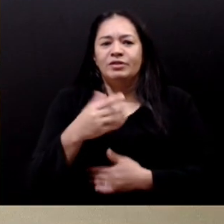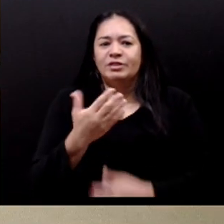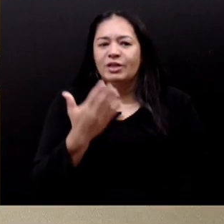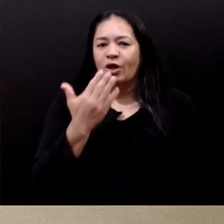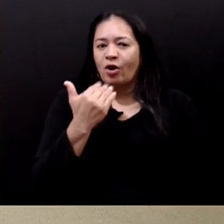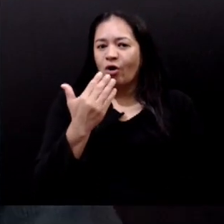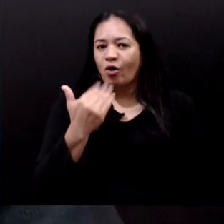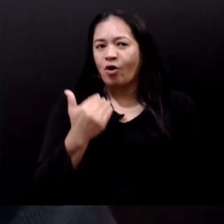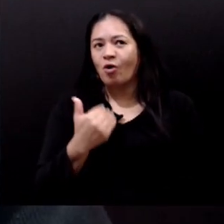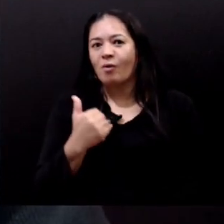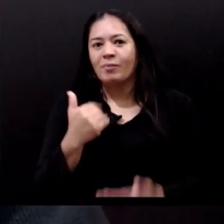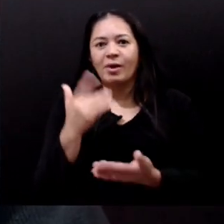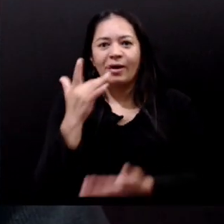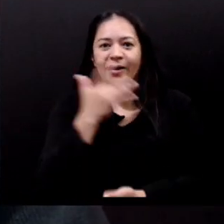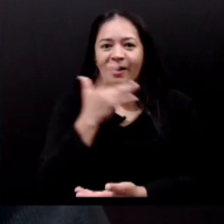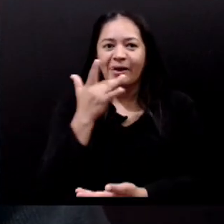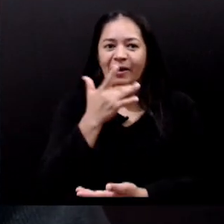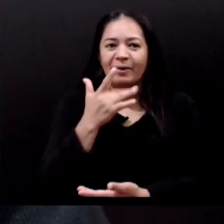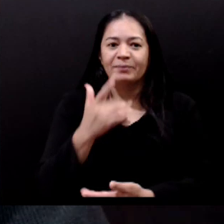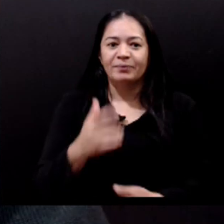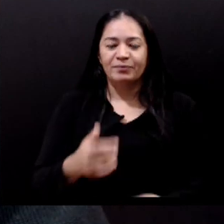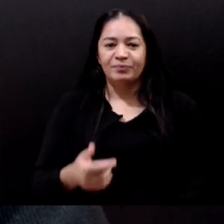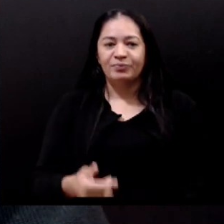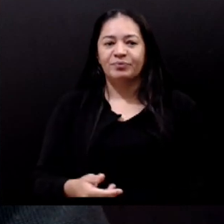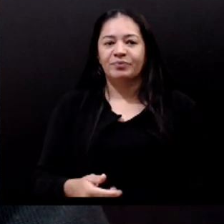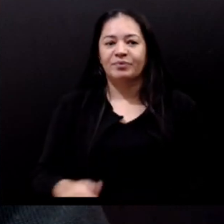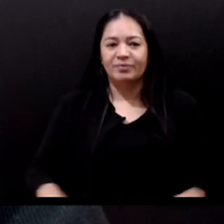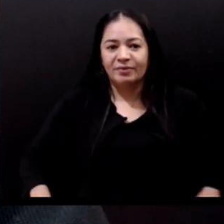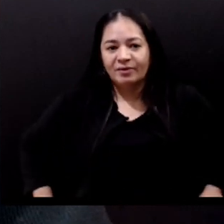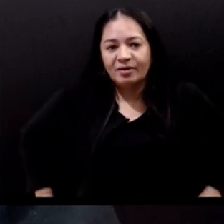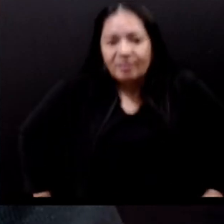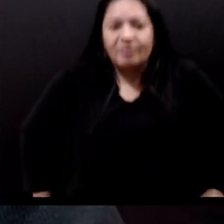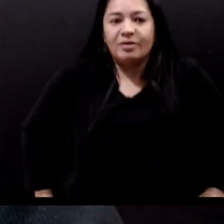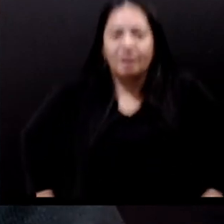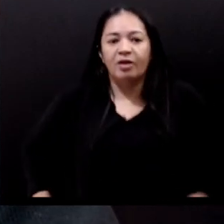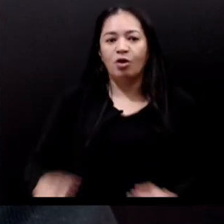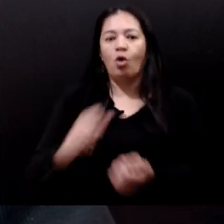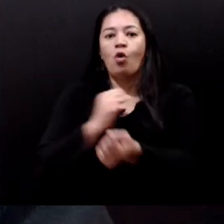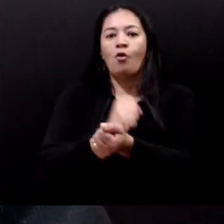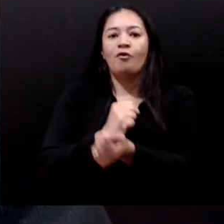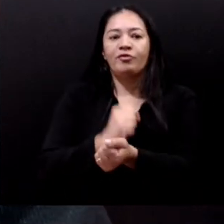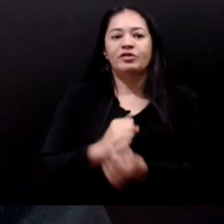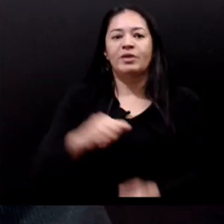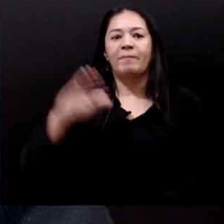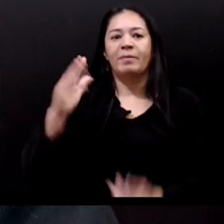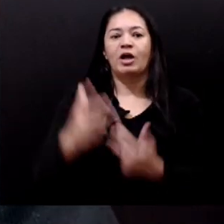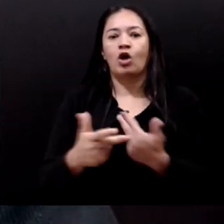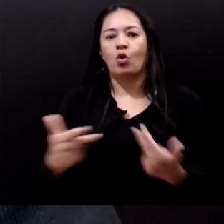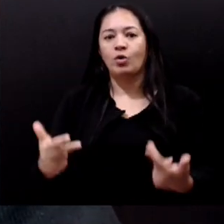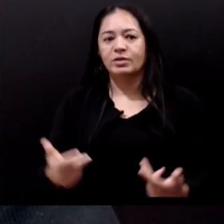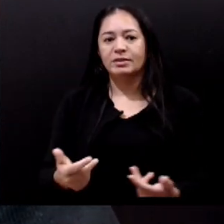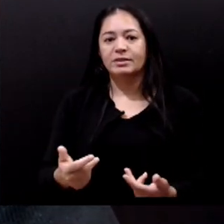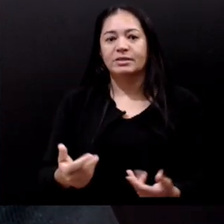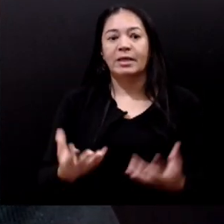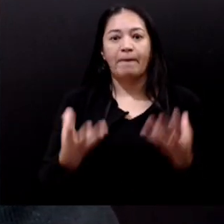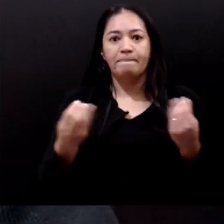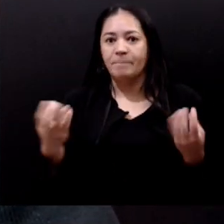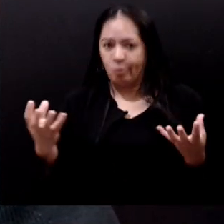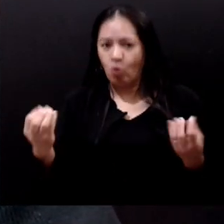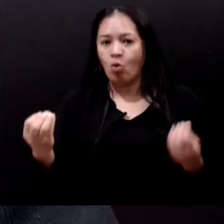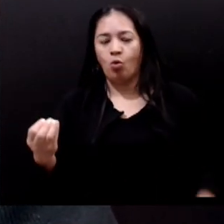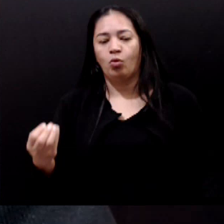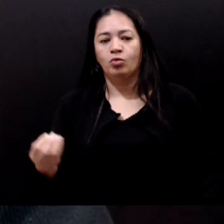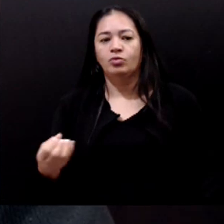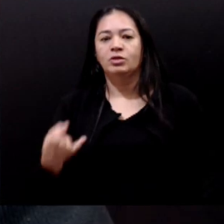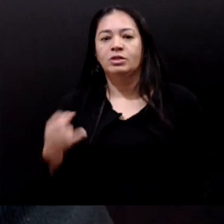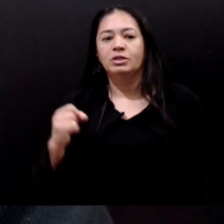te eu não penso que ele vicia. O vício, né, ele está muito ligado a coisas que são em excesso, né, Uhum, então se entendi. é em excesso,